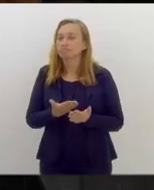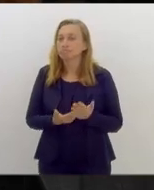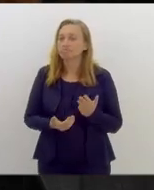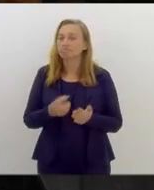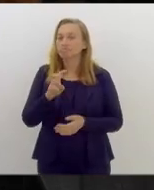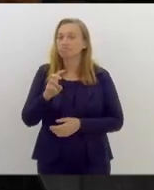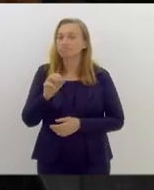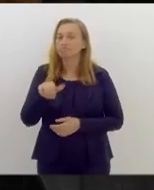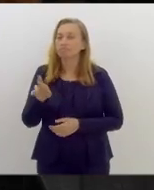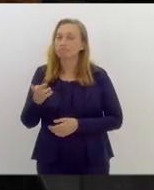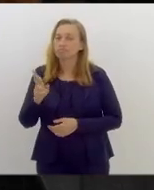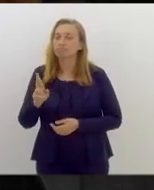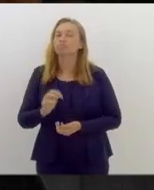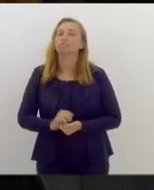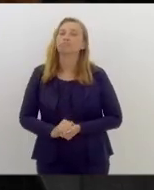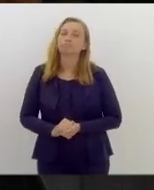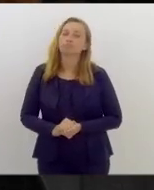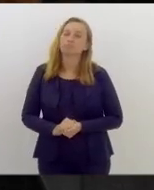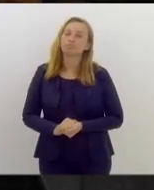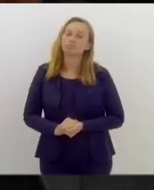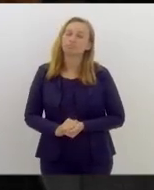5 bilhões de reais